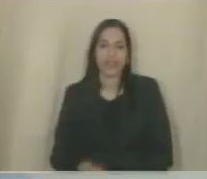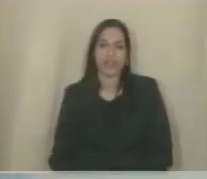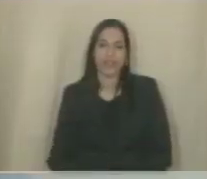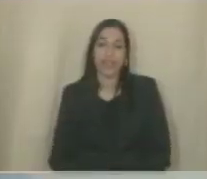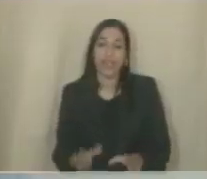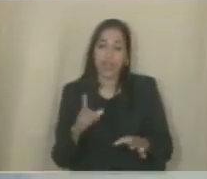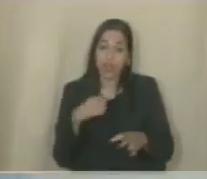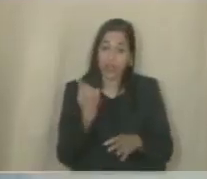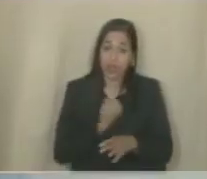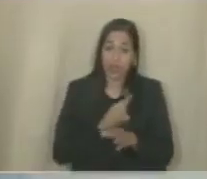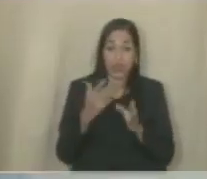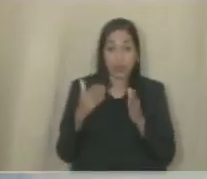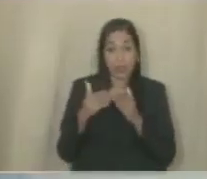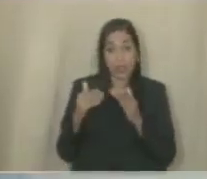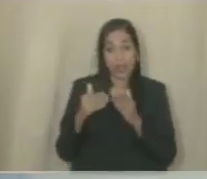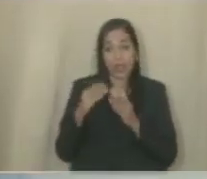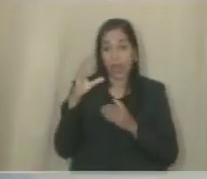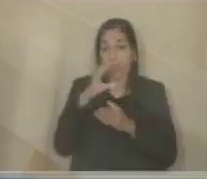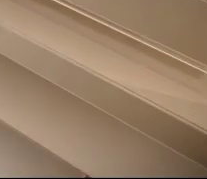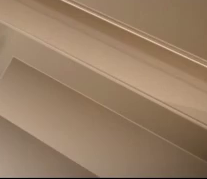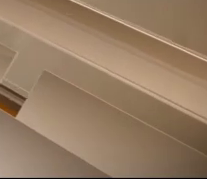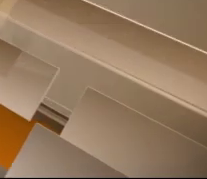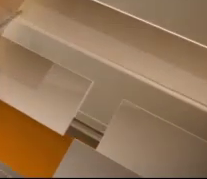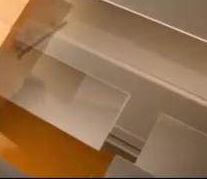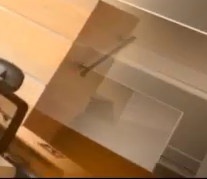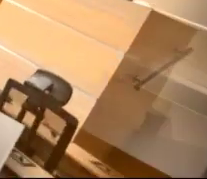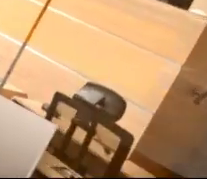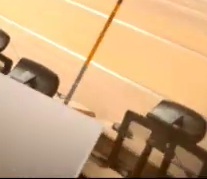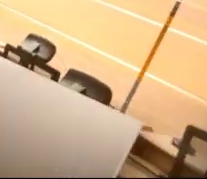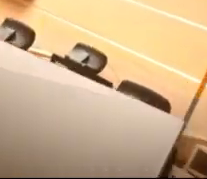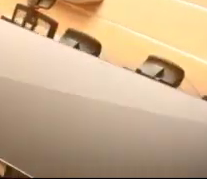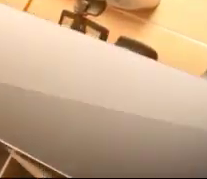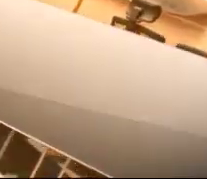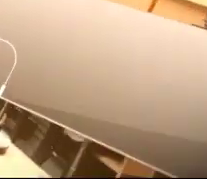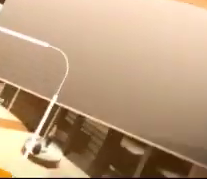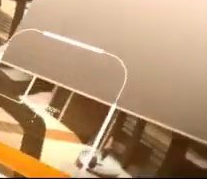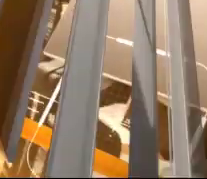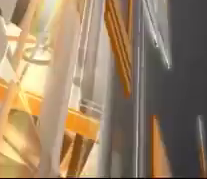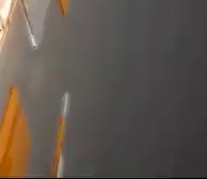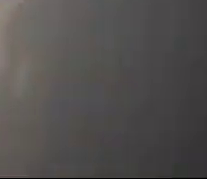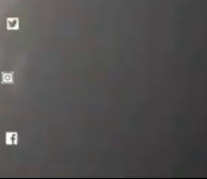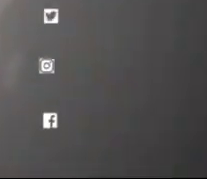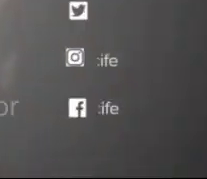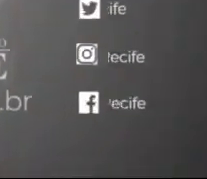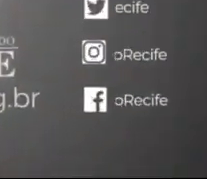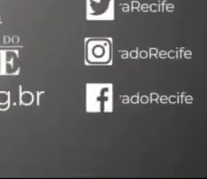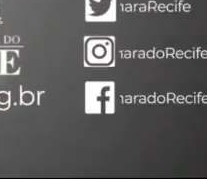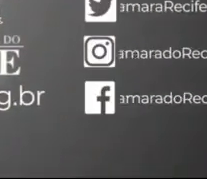Uma ação urgente da Prefeitura do Recife.